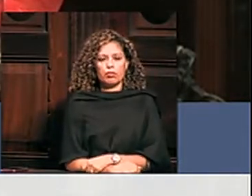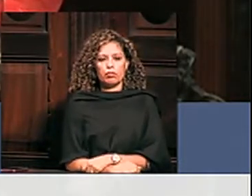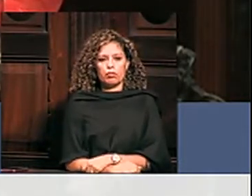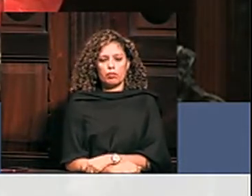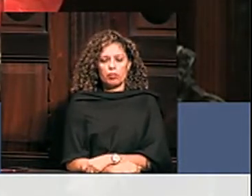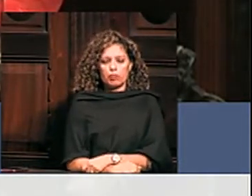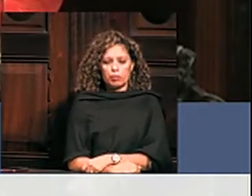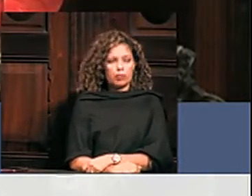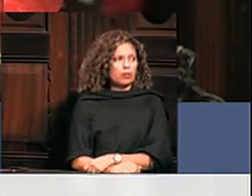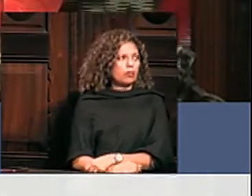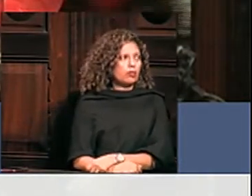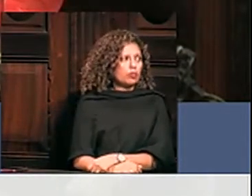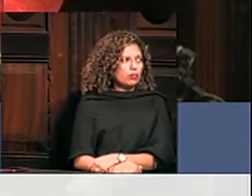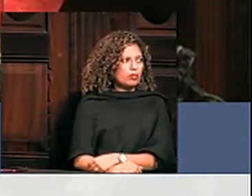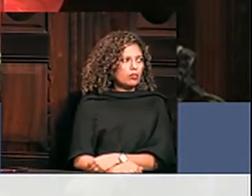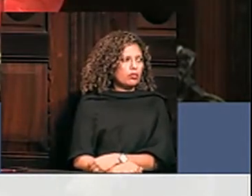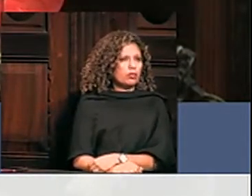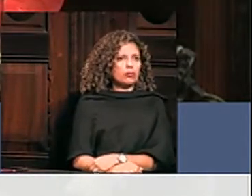Lucinha.